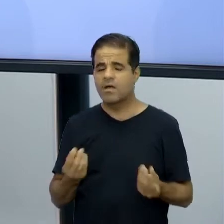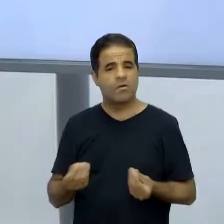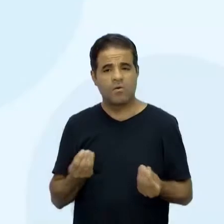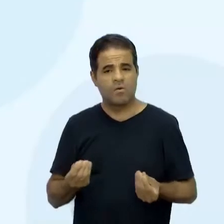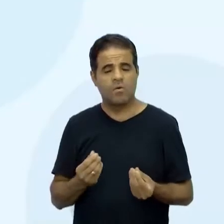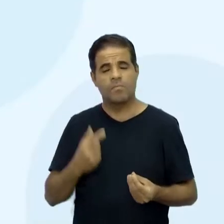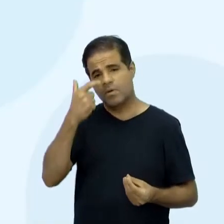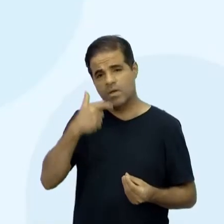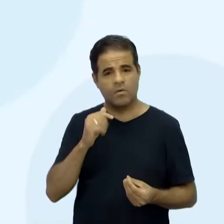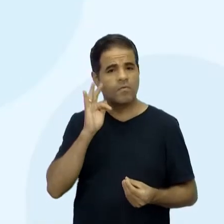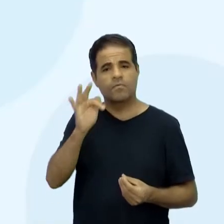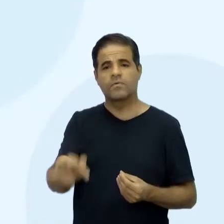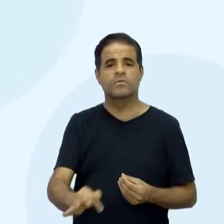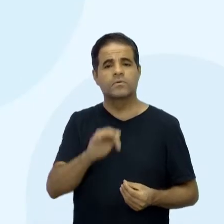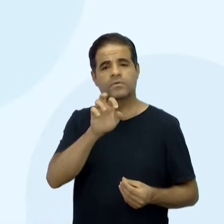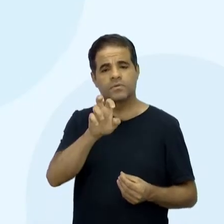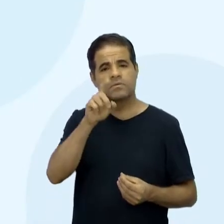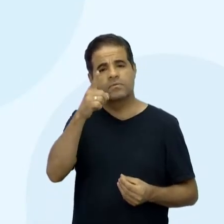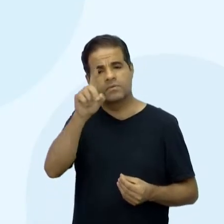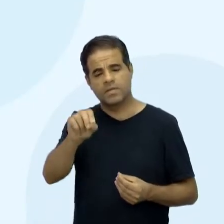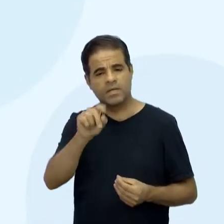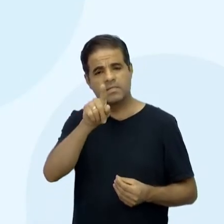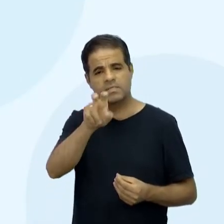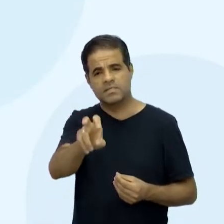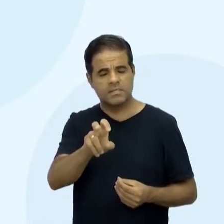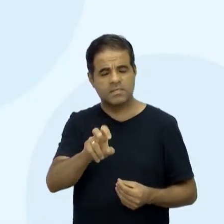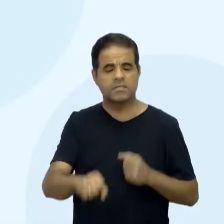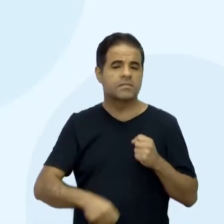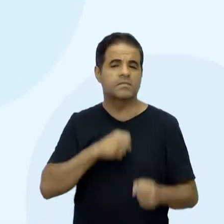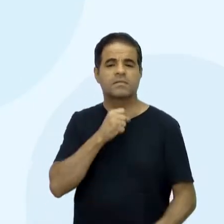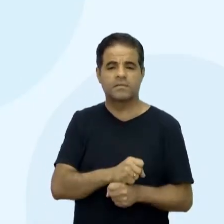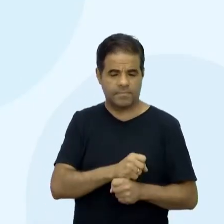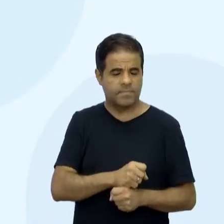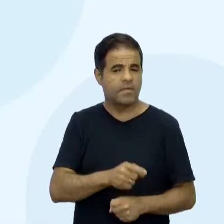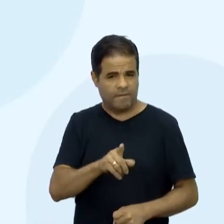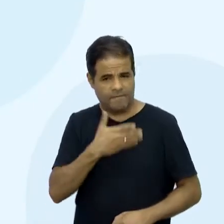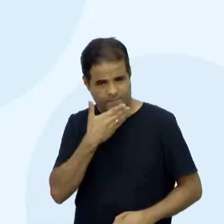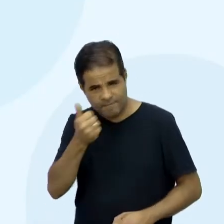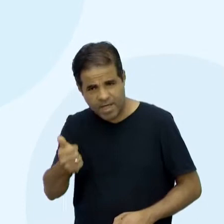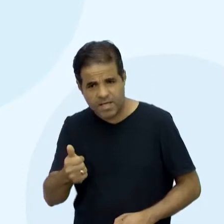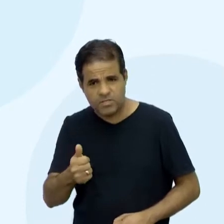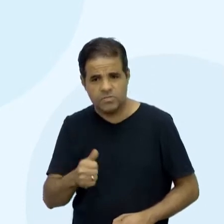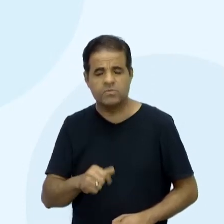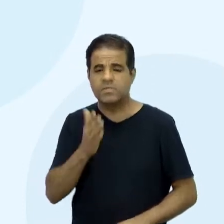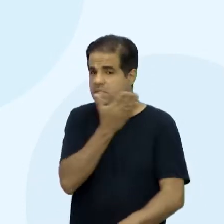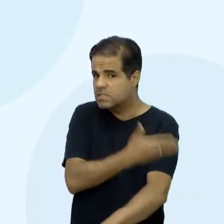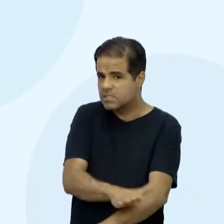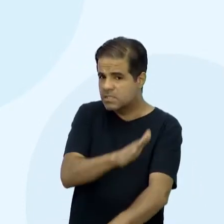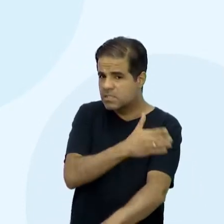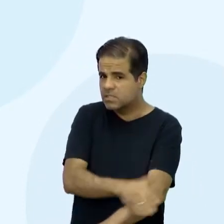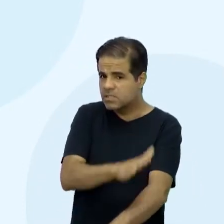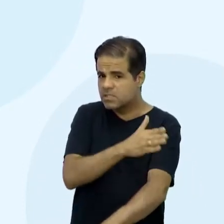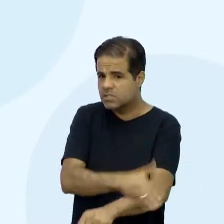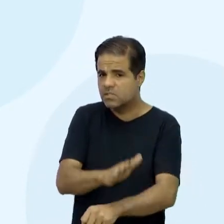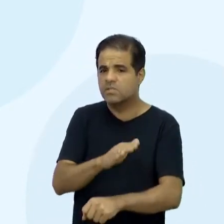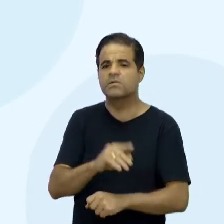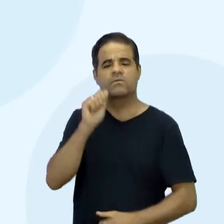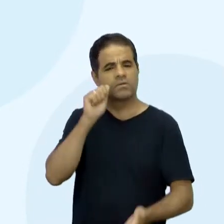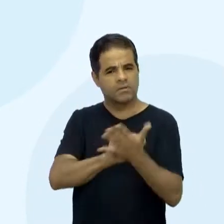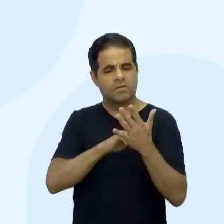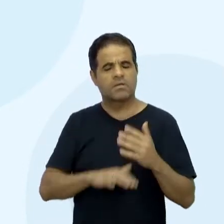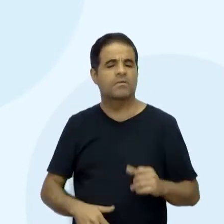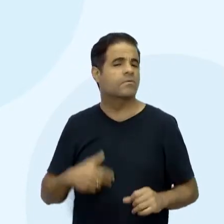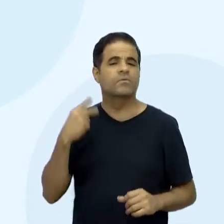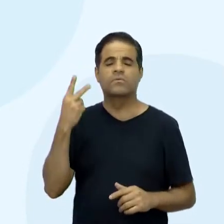Eu no futuro, 5, 10, 15 anos. E aí? Será que é fácil esse exercício? E ainda na atividade